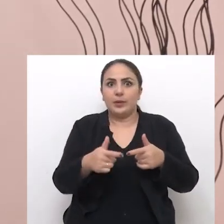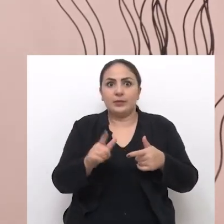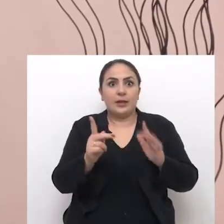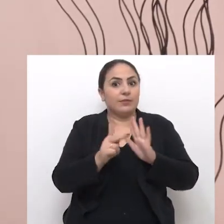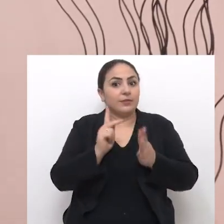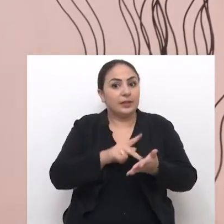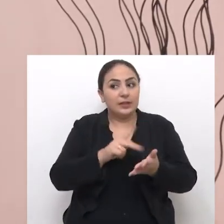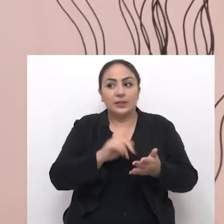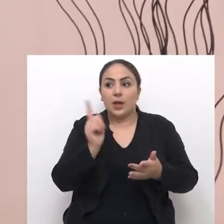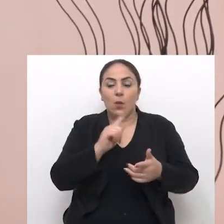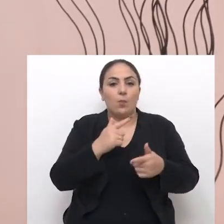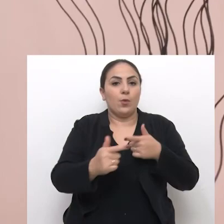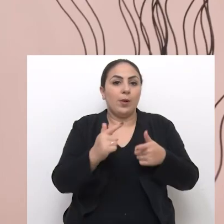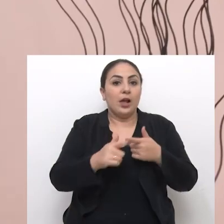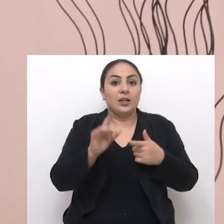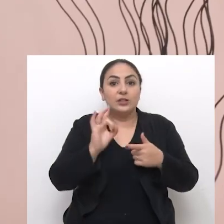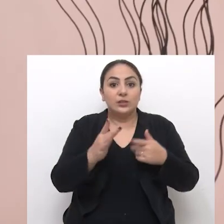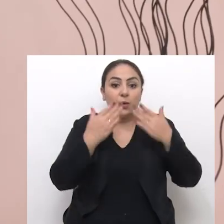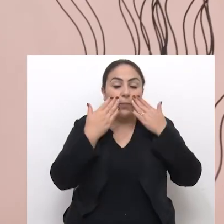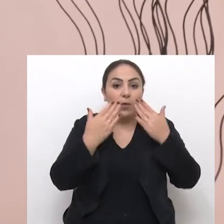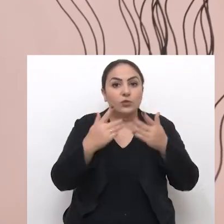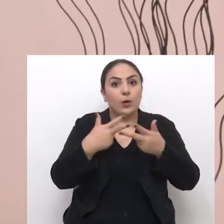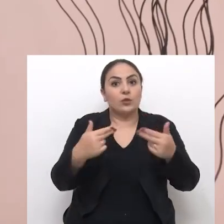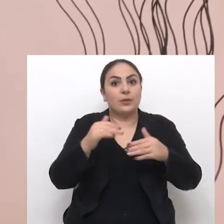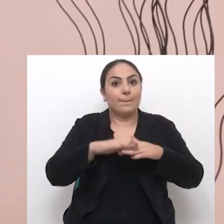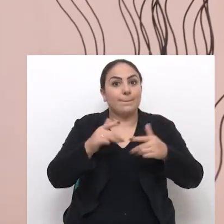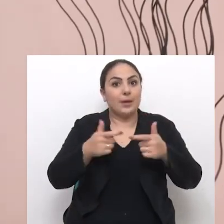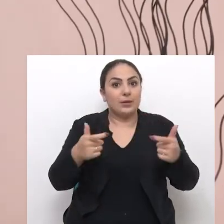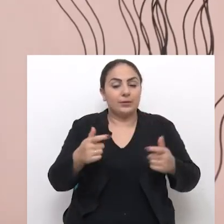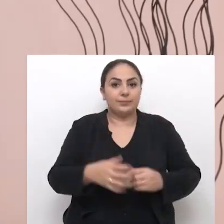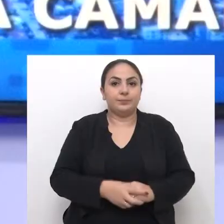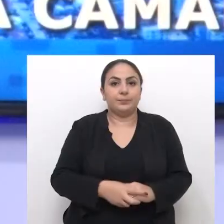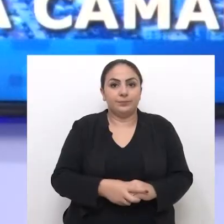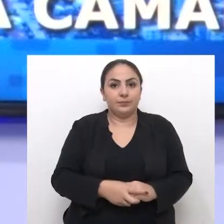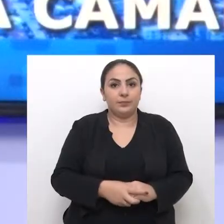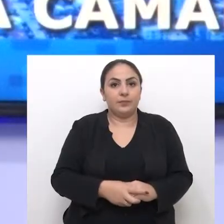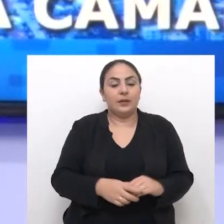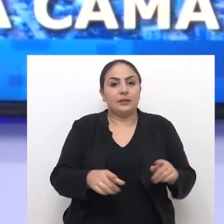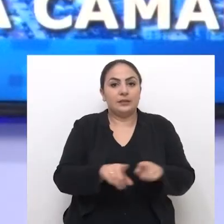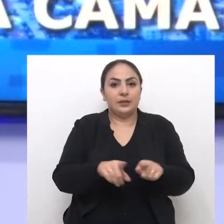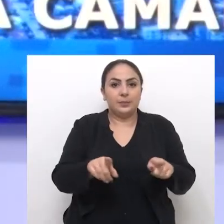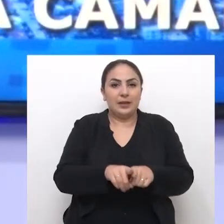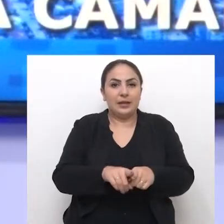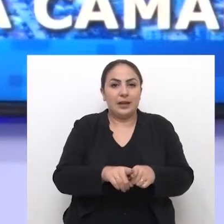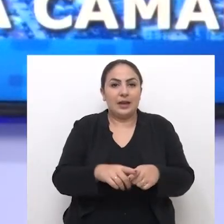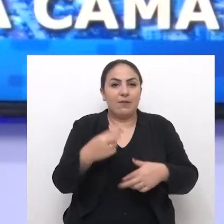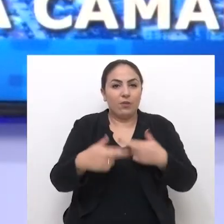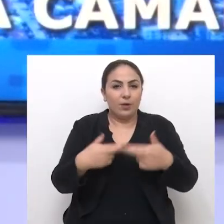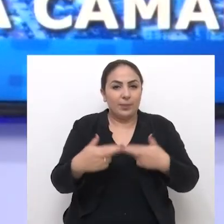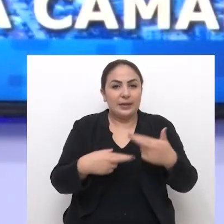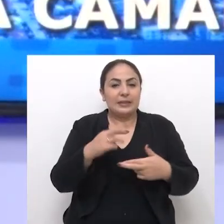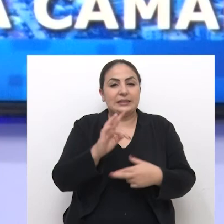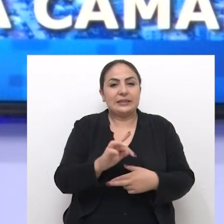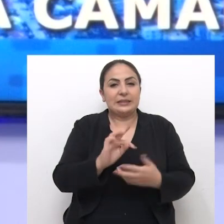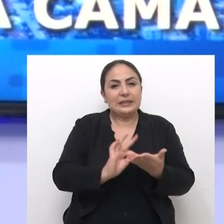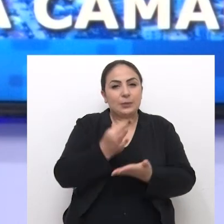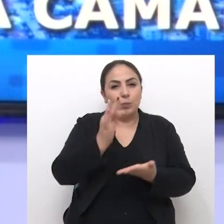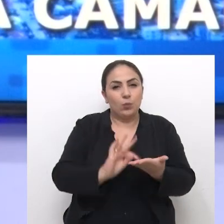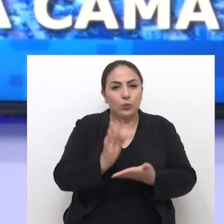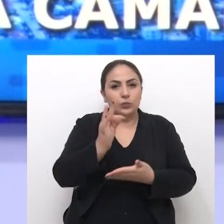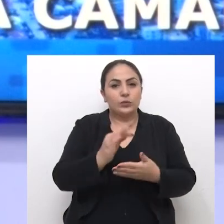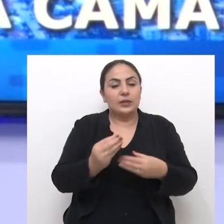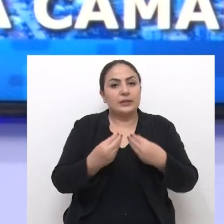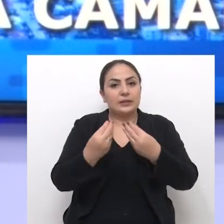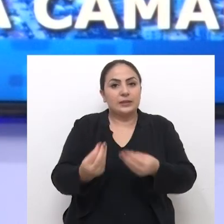verdade ele não é o problema, ele é só um sintoma de algo muito maior. Proposta de reforma tributária é encaminhada à